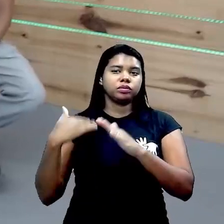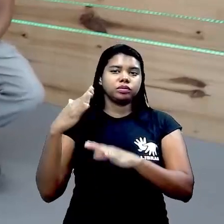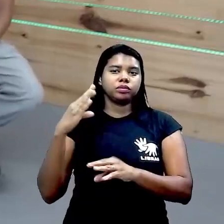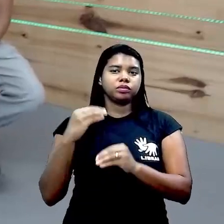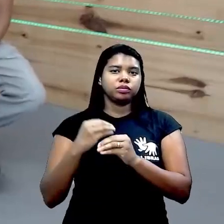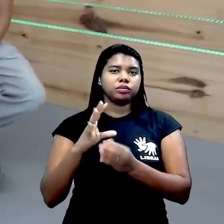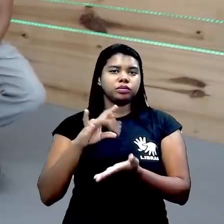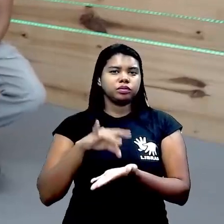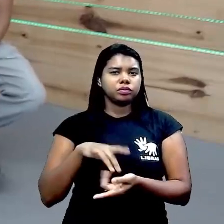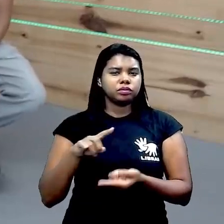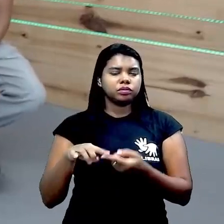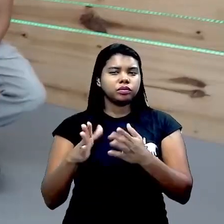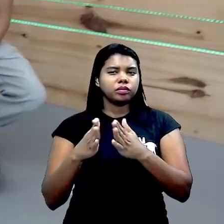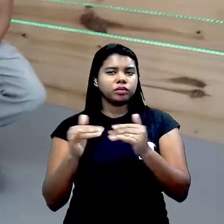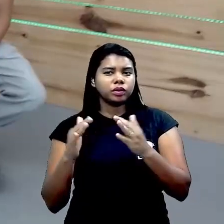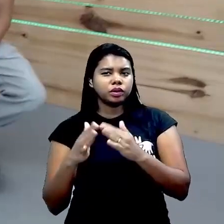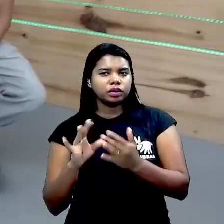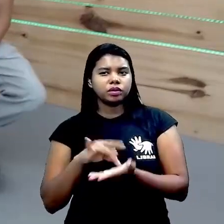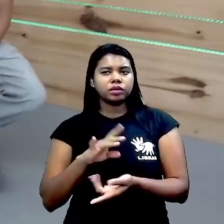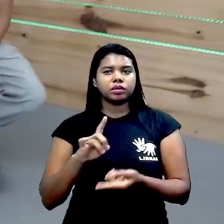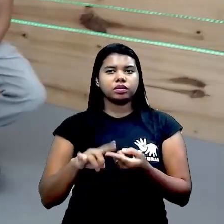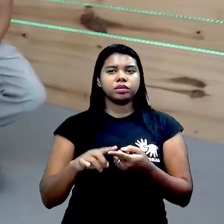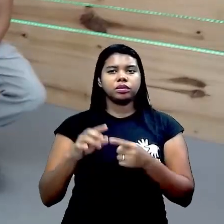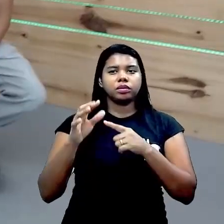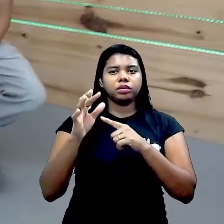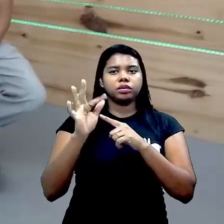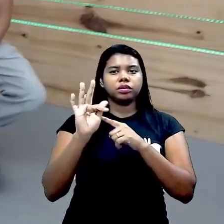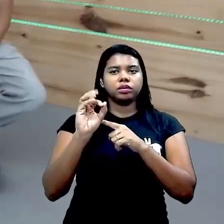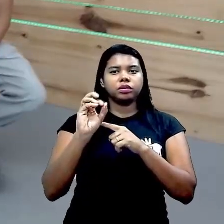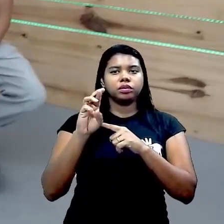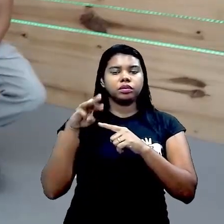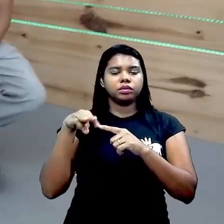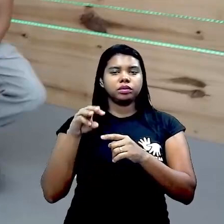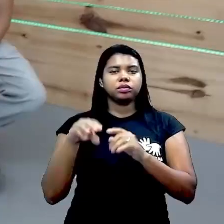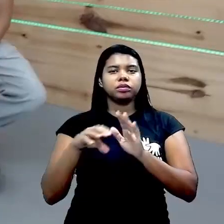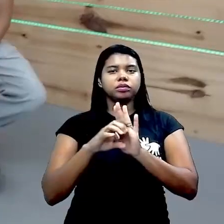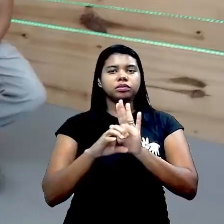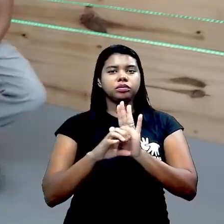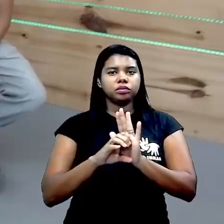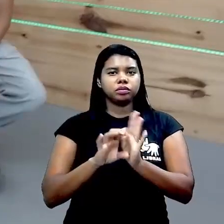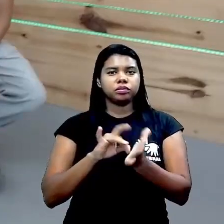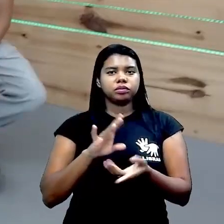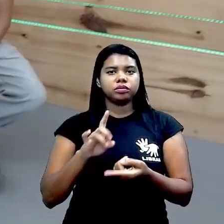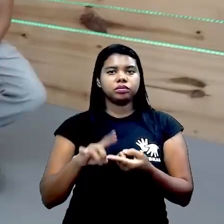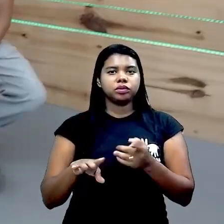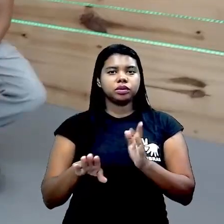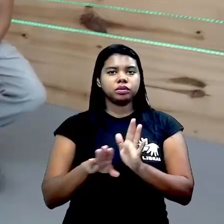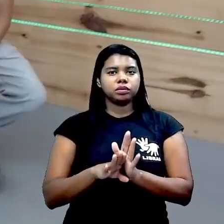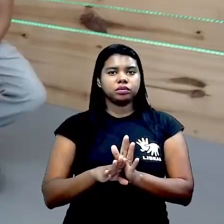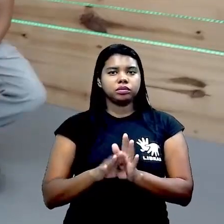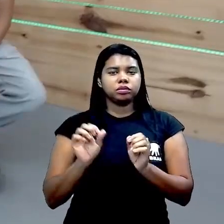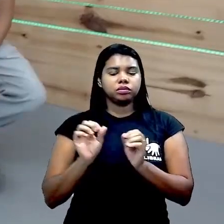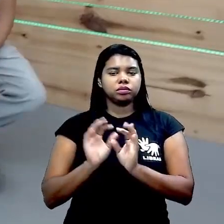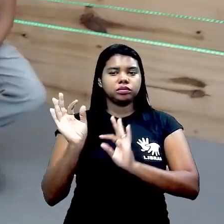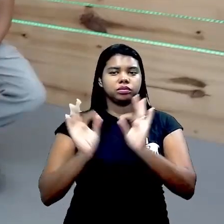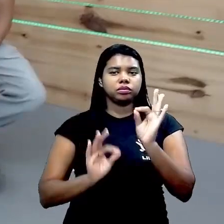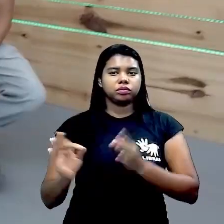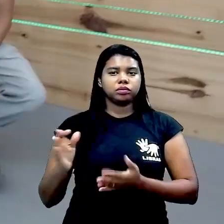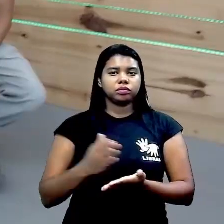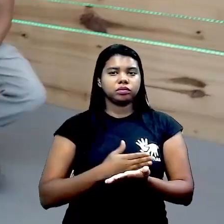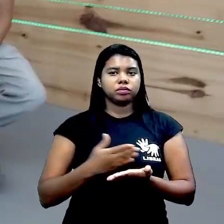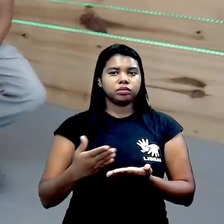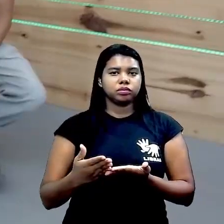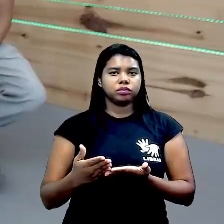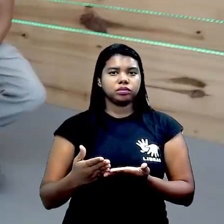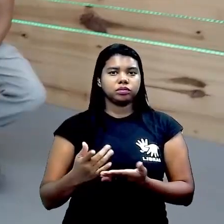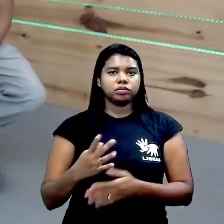a gente pede lá no fórum e tal, você vai engatinhando com esses códigos até chegar nisso aqui que a gente fez. Como eu disse no começo, o Fagner